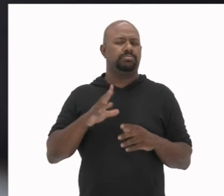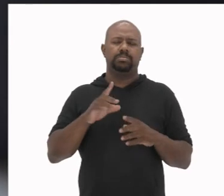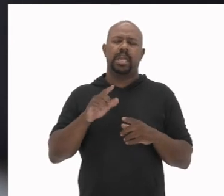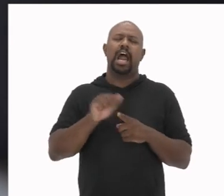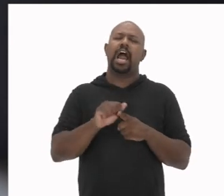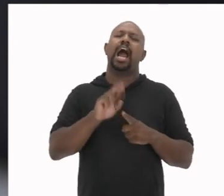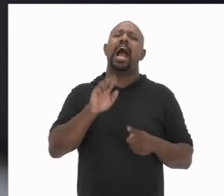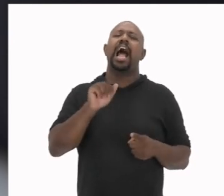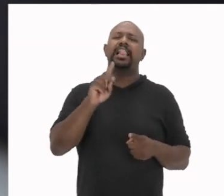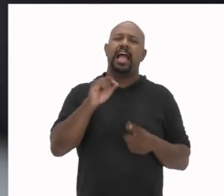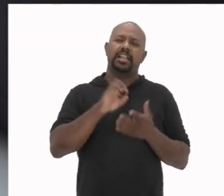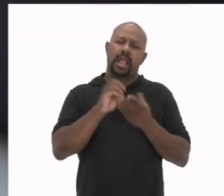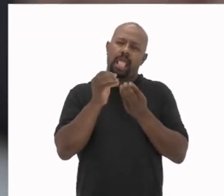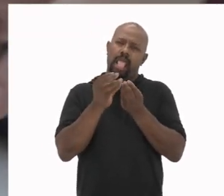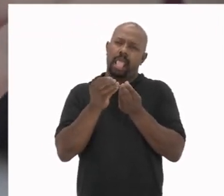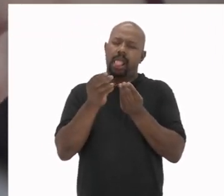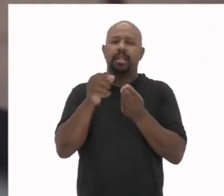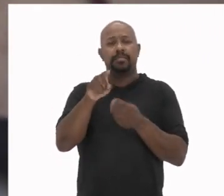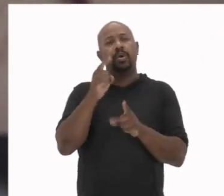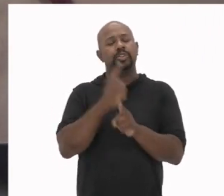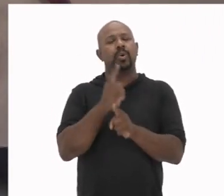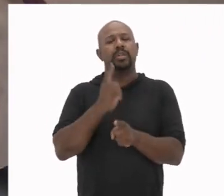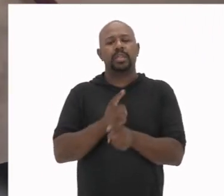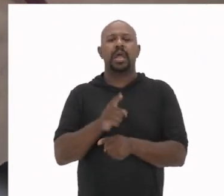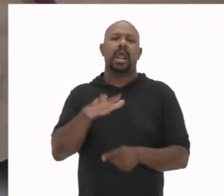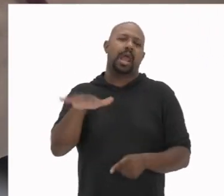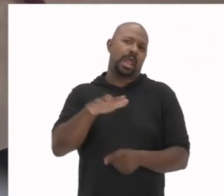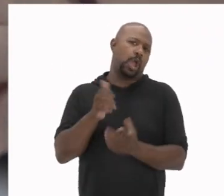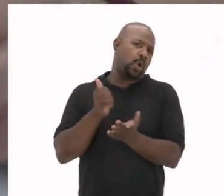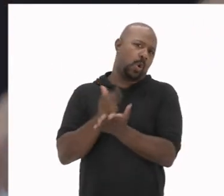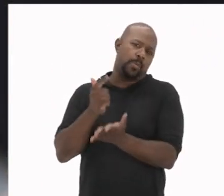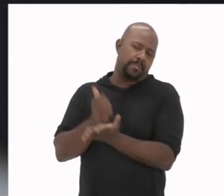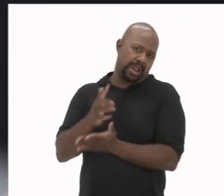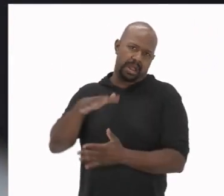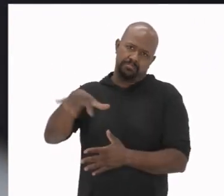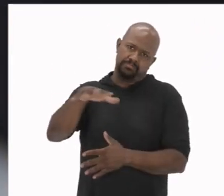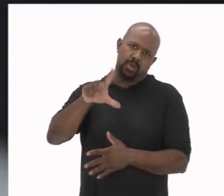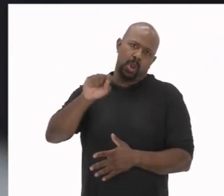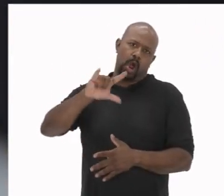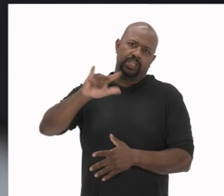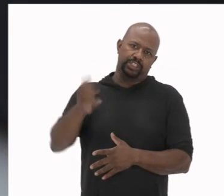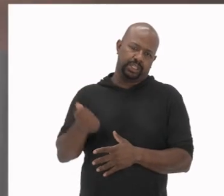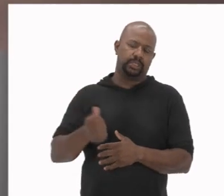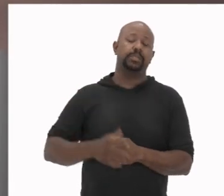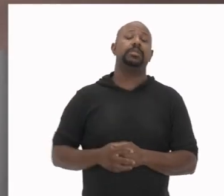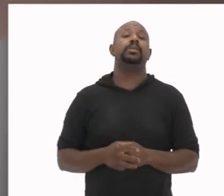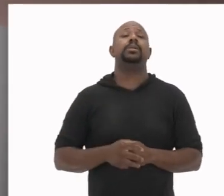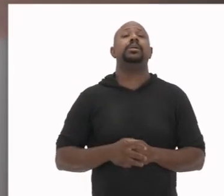já ralada. Num potinho de porcelana, espalhe com um indicador. Né, que você pode encontrar no mercado.